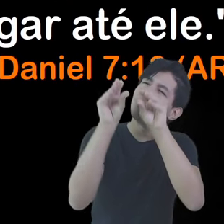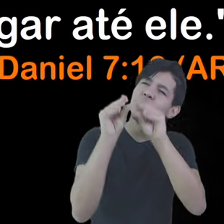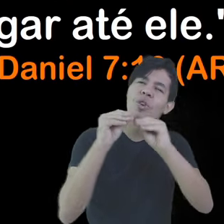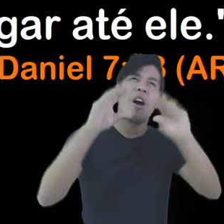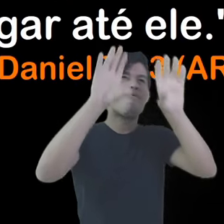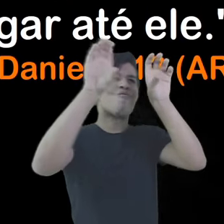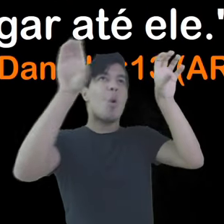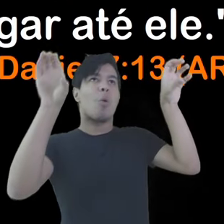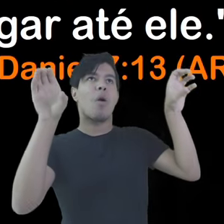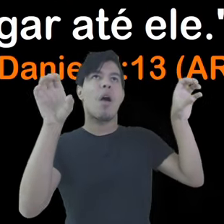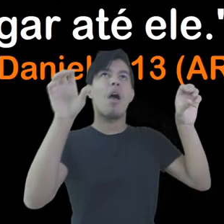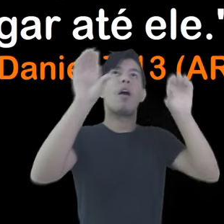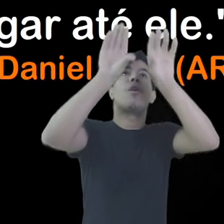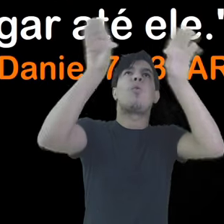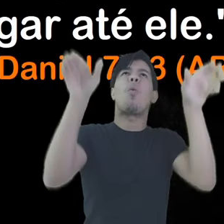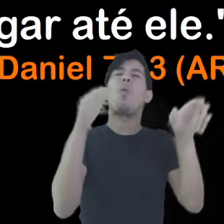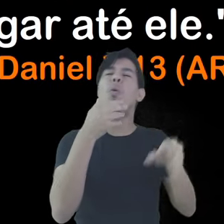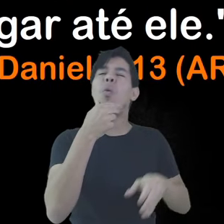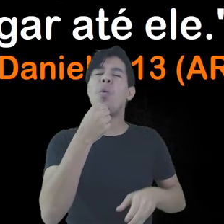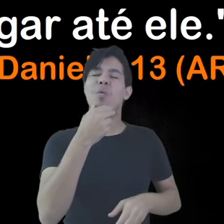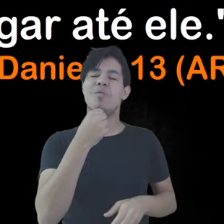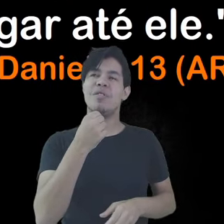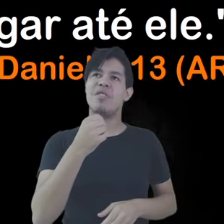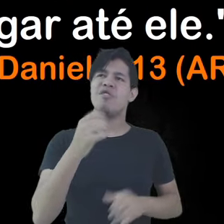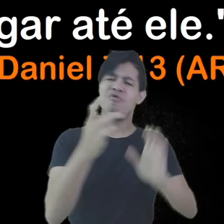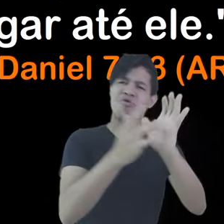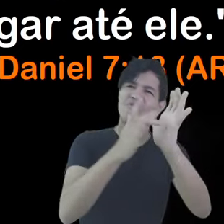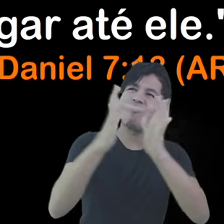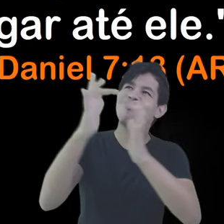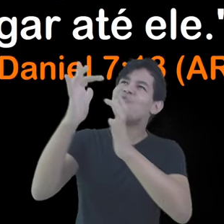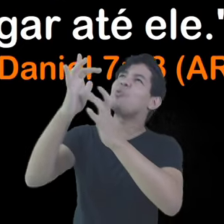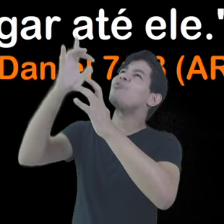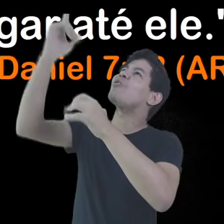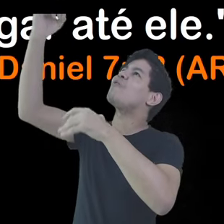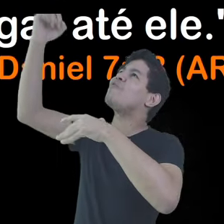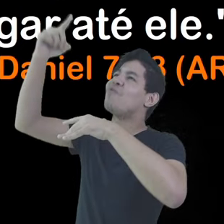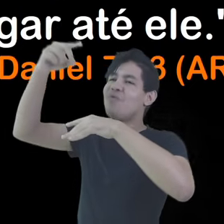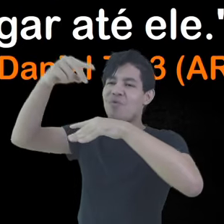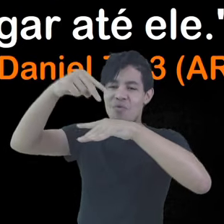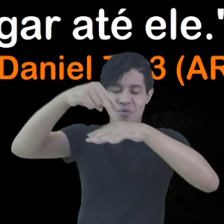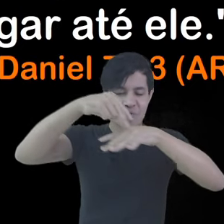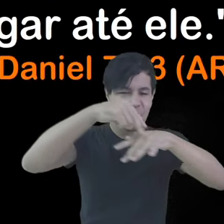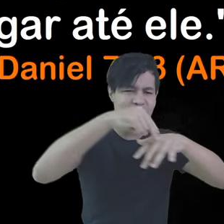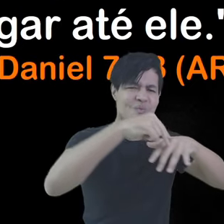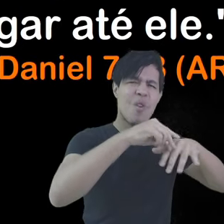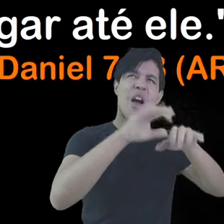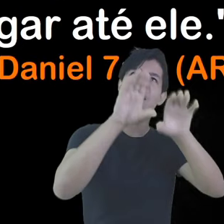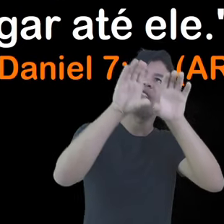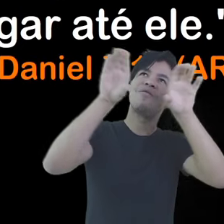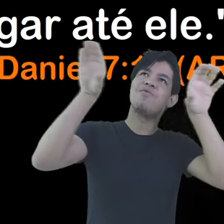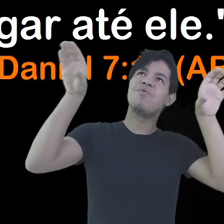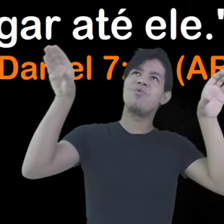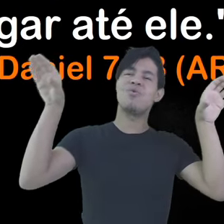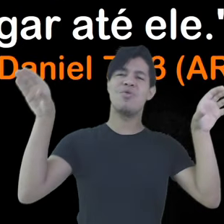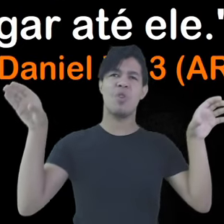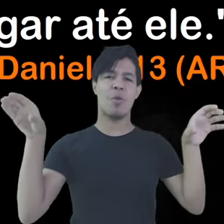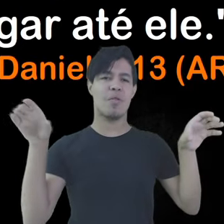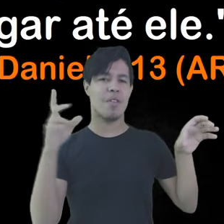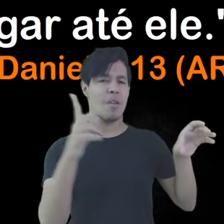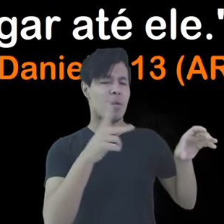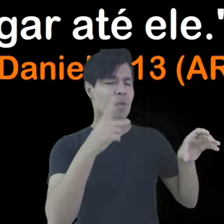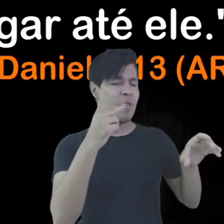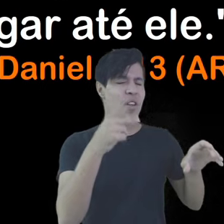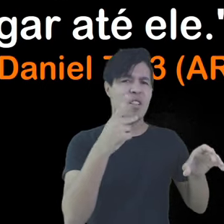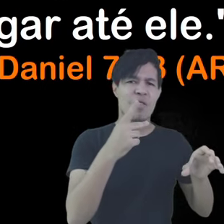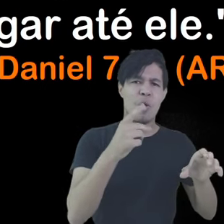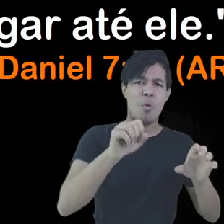Perceberam? O filho do homem é Jesus que vem nas nuvens do céu. Mas quando ele vem, o texto continua, que ele se dirigiu até o ancião de dias. O ancião de dias,